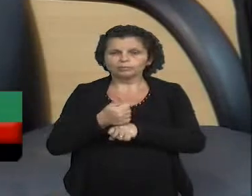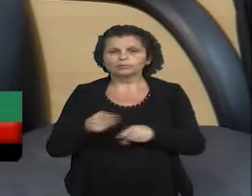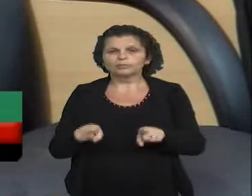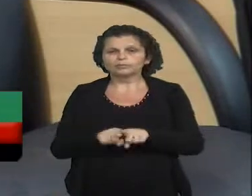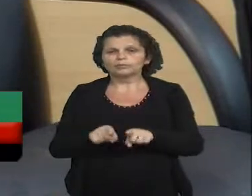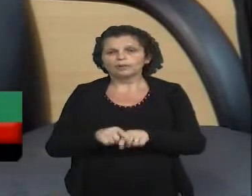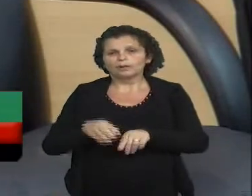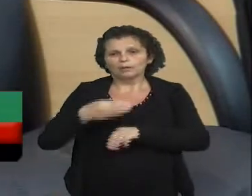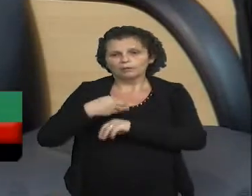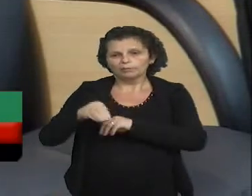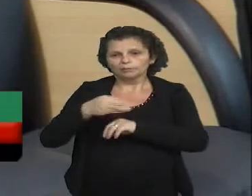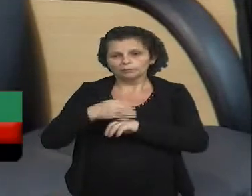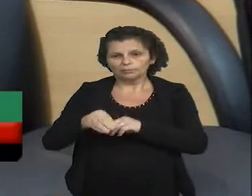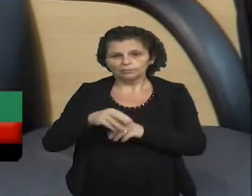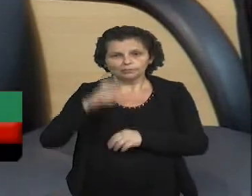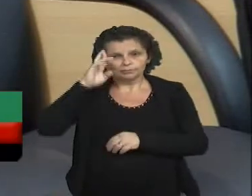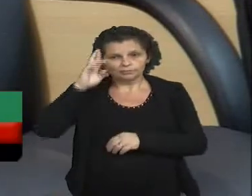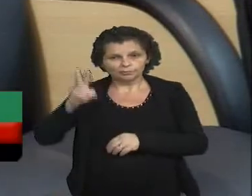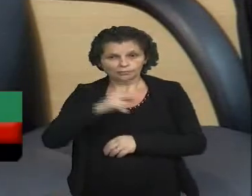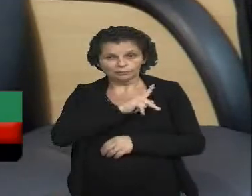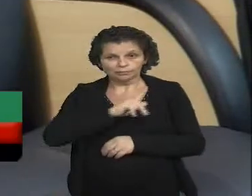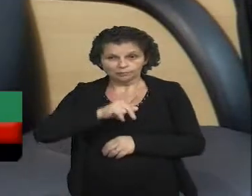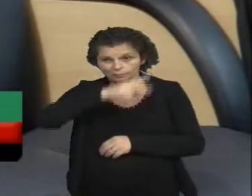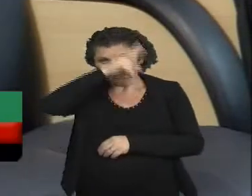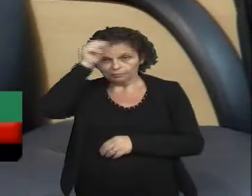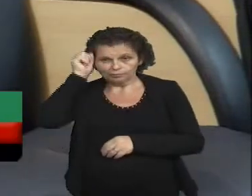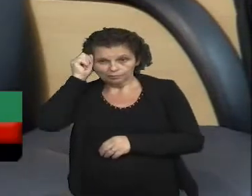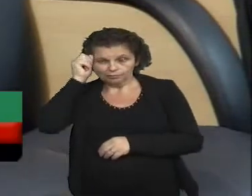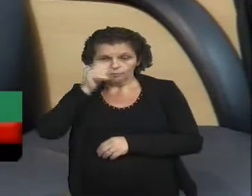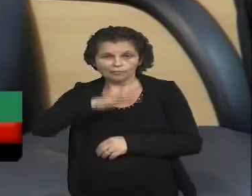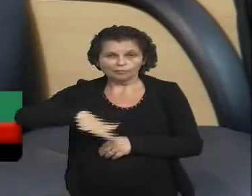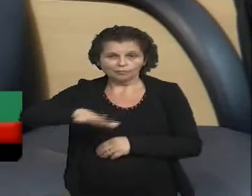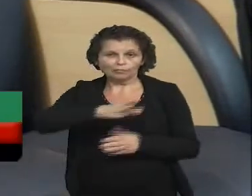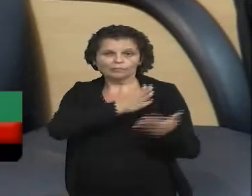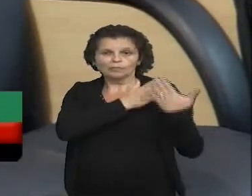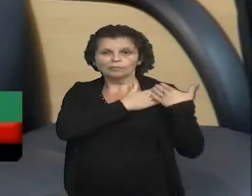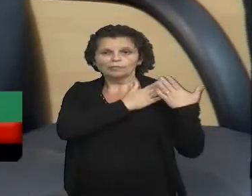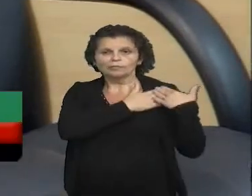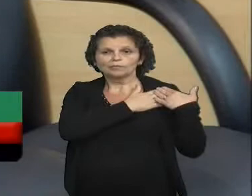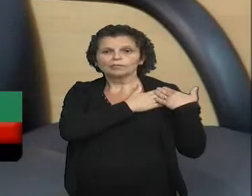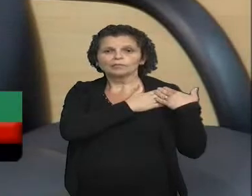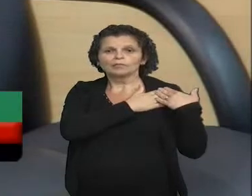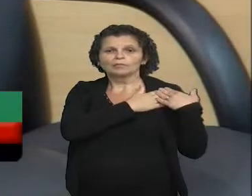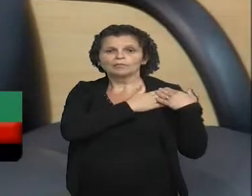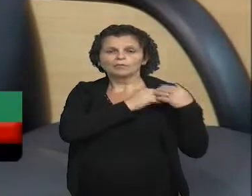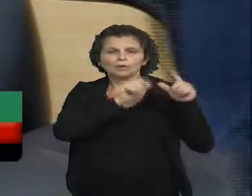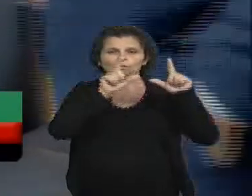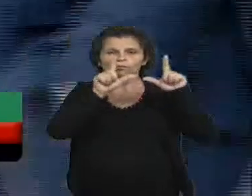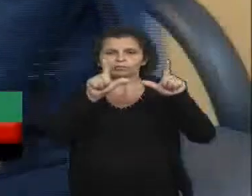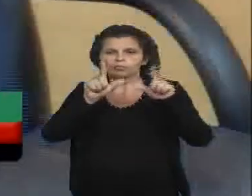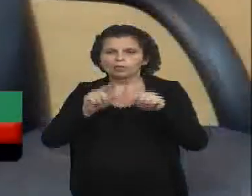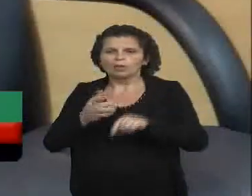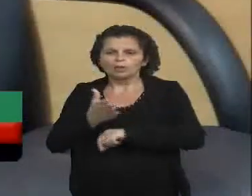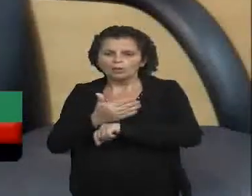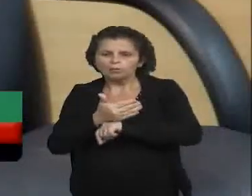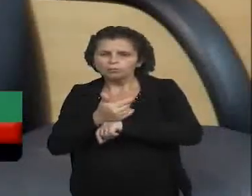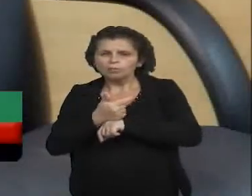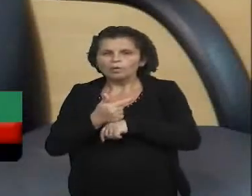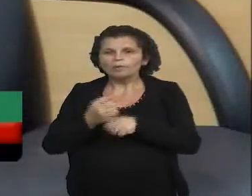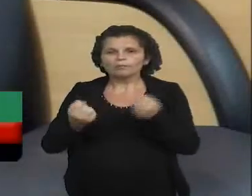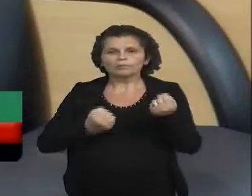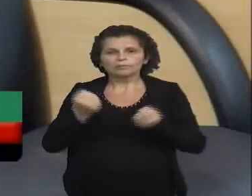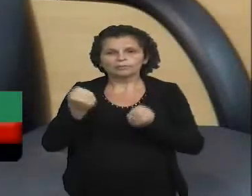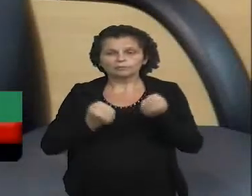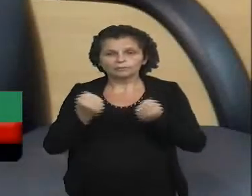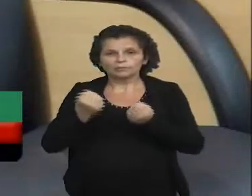regimentais, que seja enviado ofício ao senhor prefeito para que determine ao setor competente implantação de redutor de velocidade.